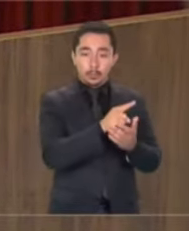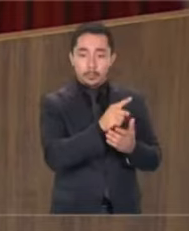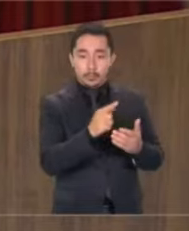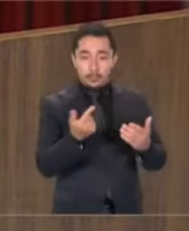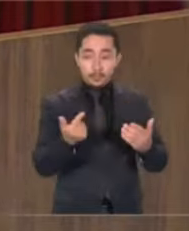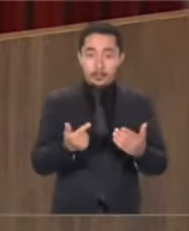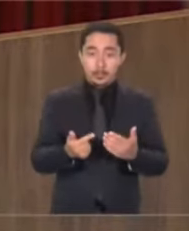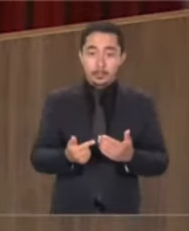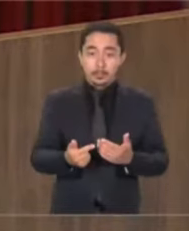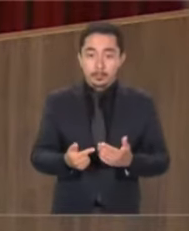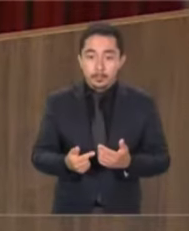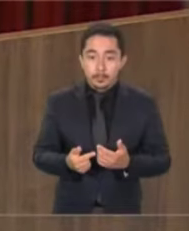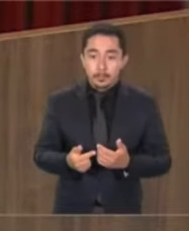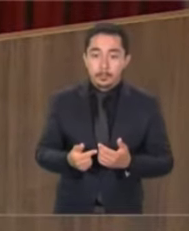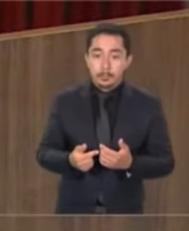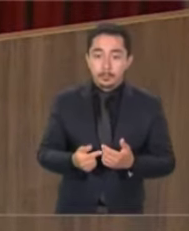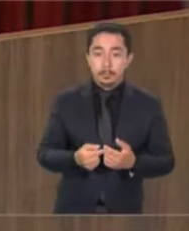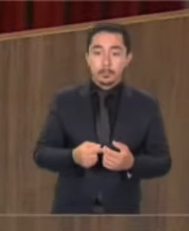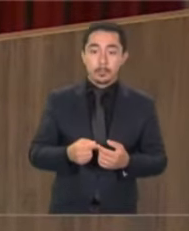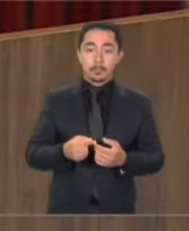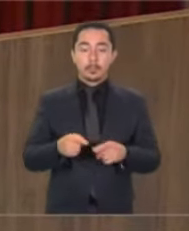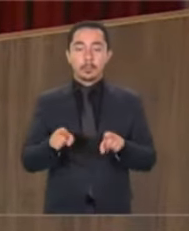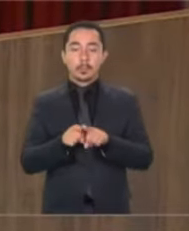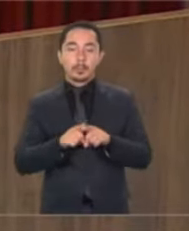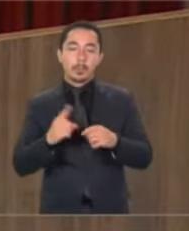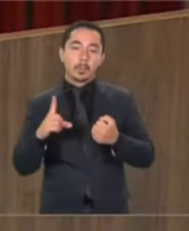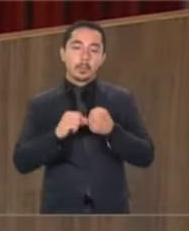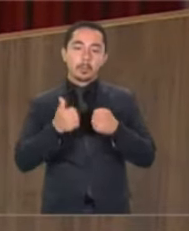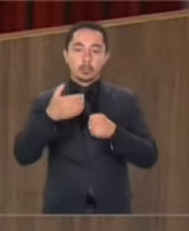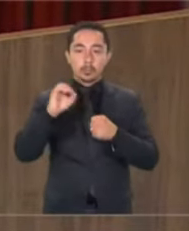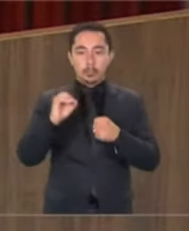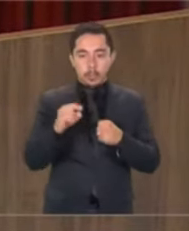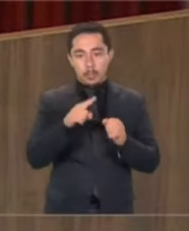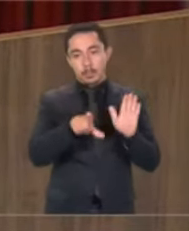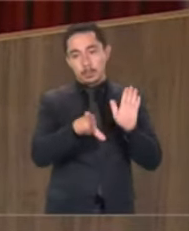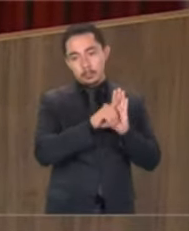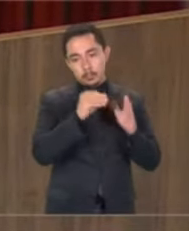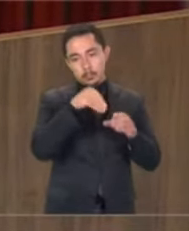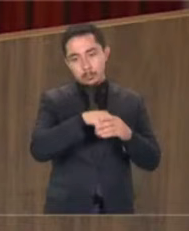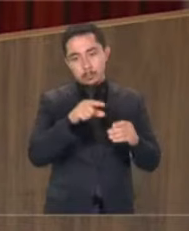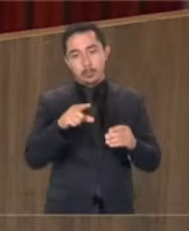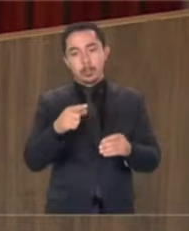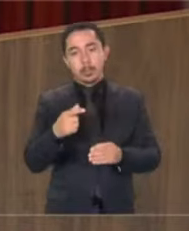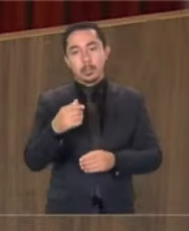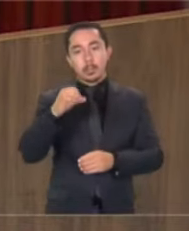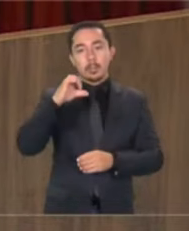completa violação ao disposto no artigo 10, parágrafo 3º da Lei 9.504.